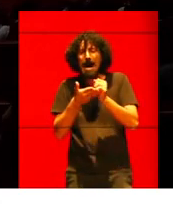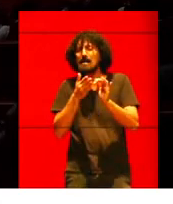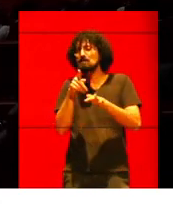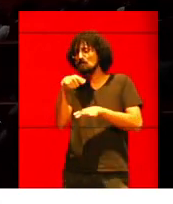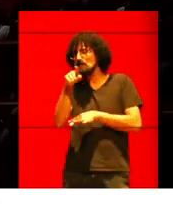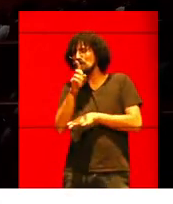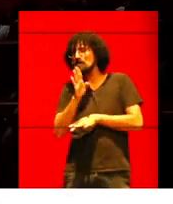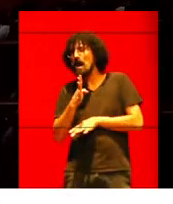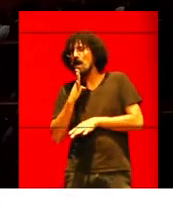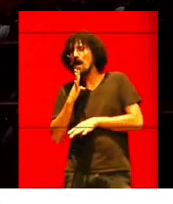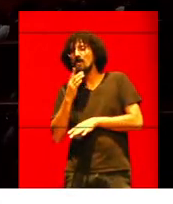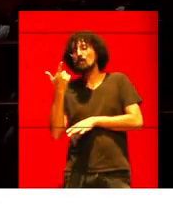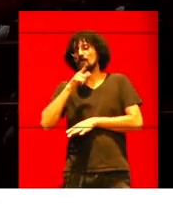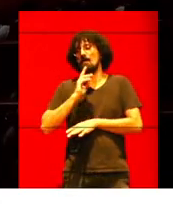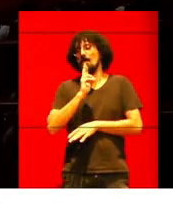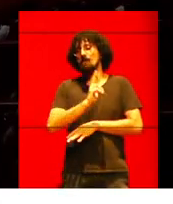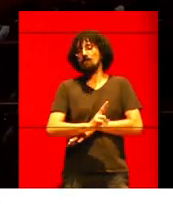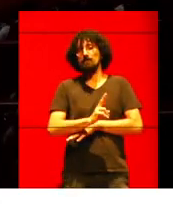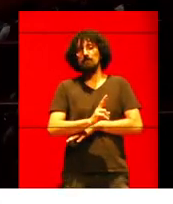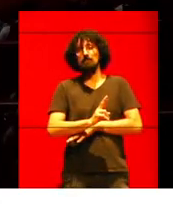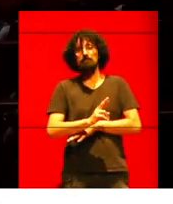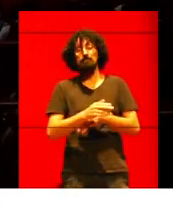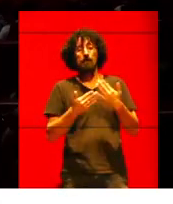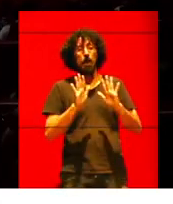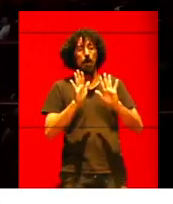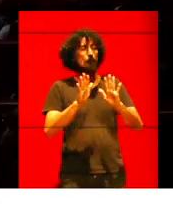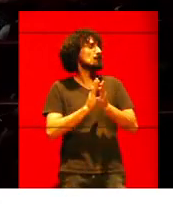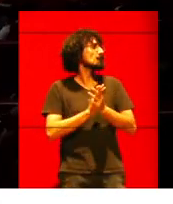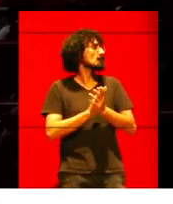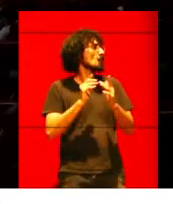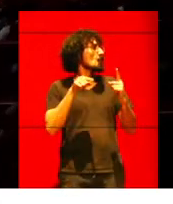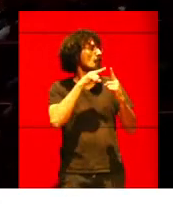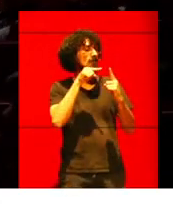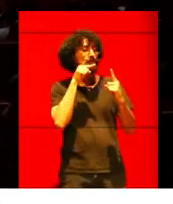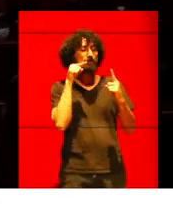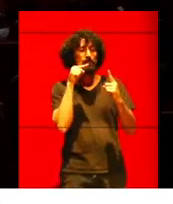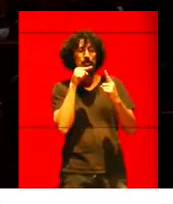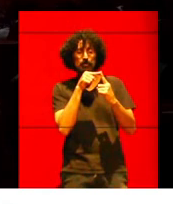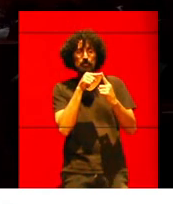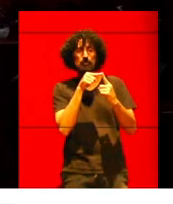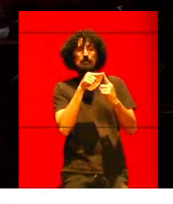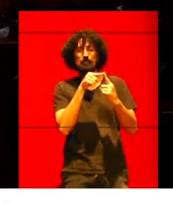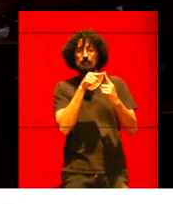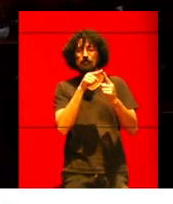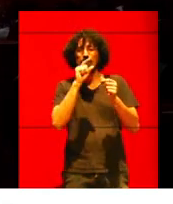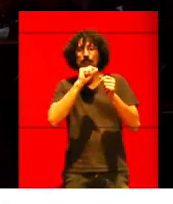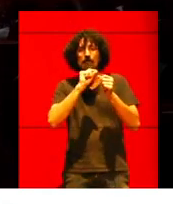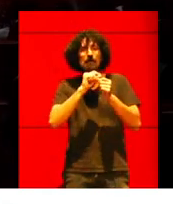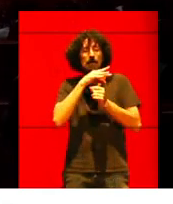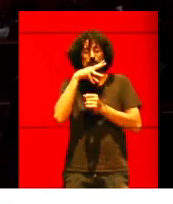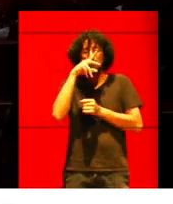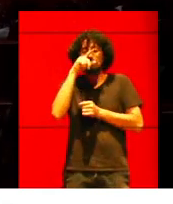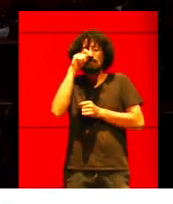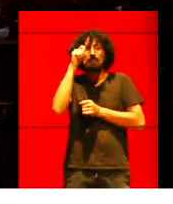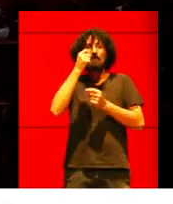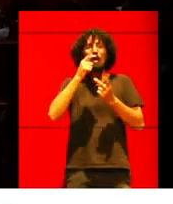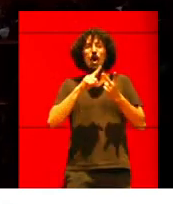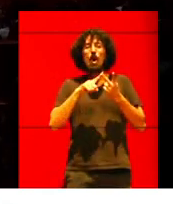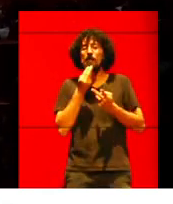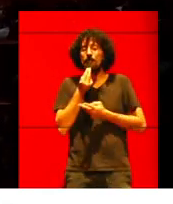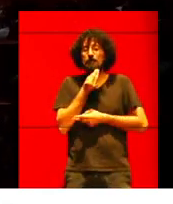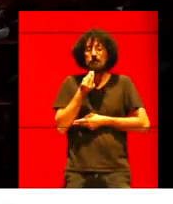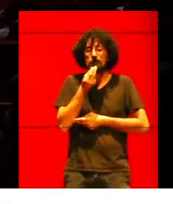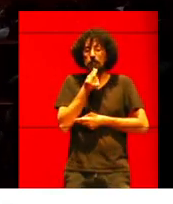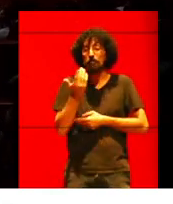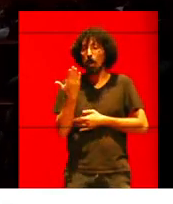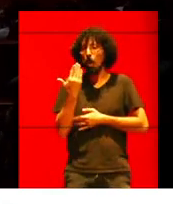para desenrolar essa questão. Olha só. Com o objetivo de proporcionar aroma e sabor a diversos